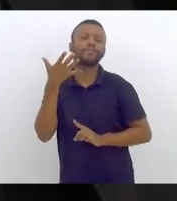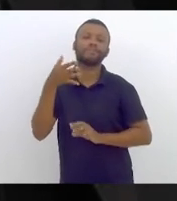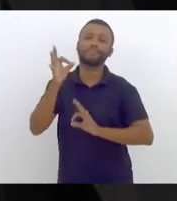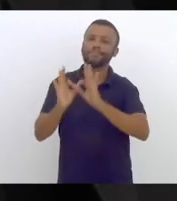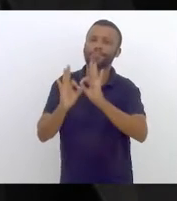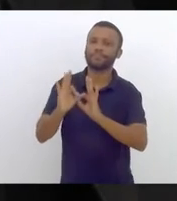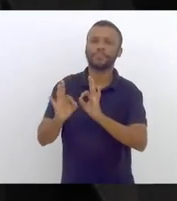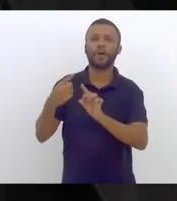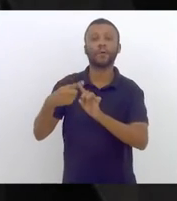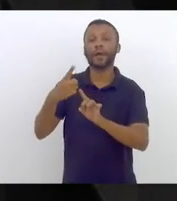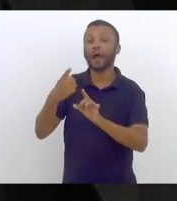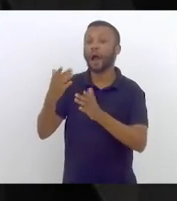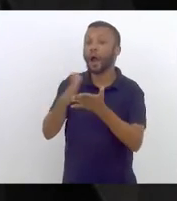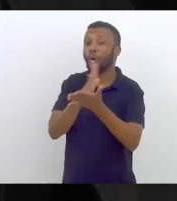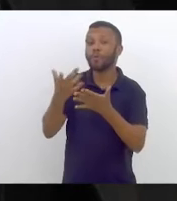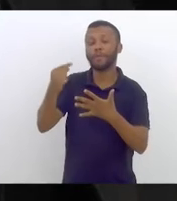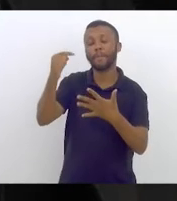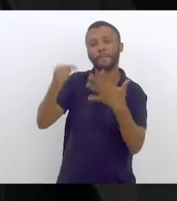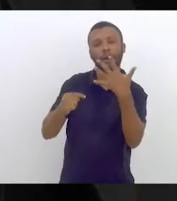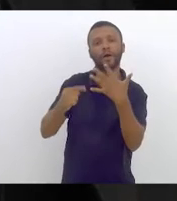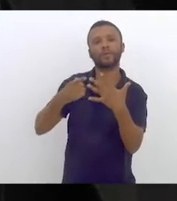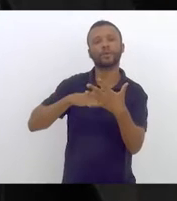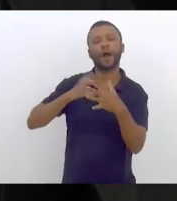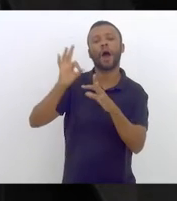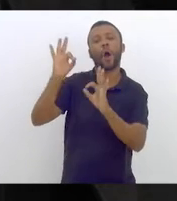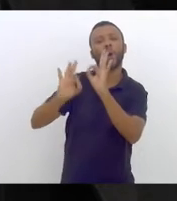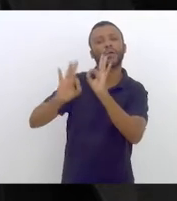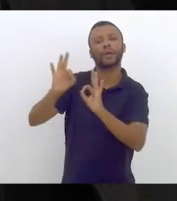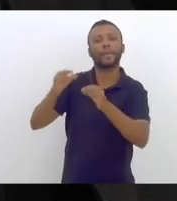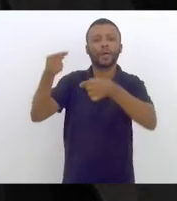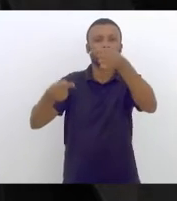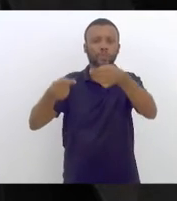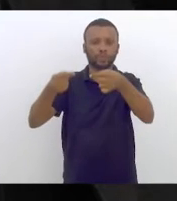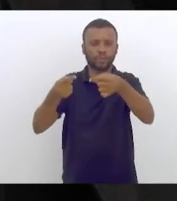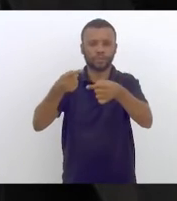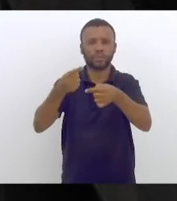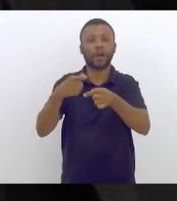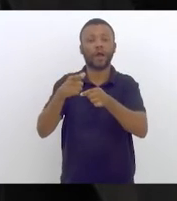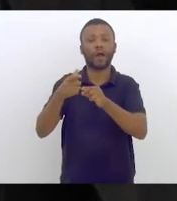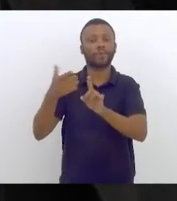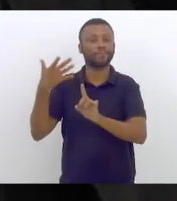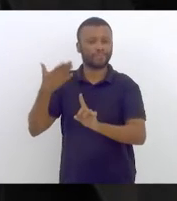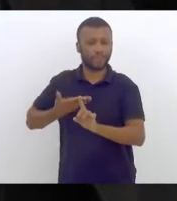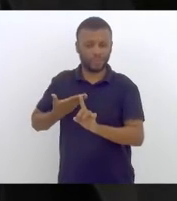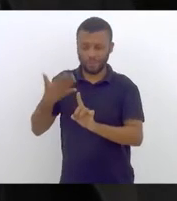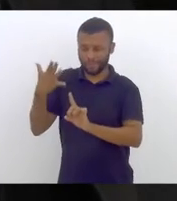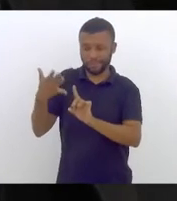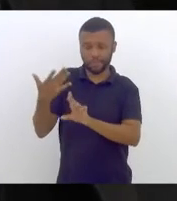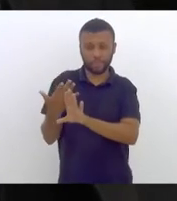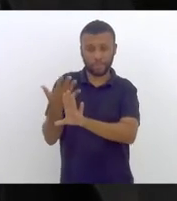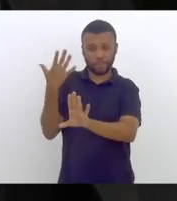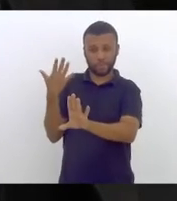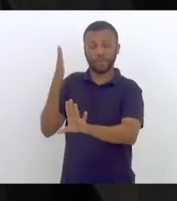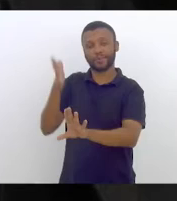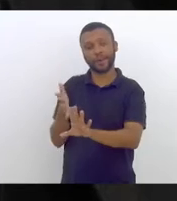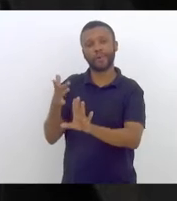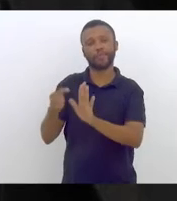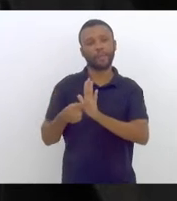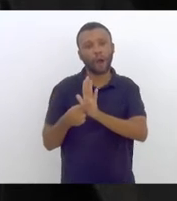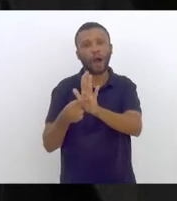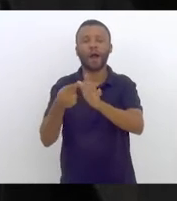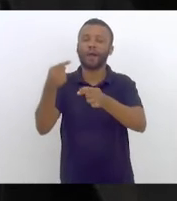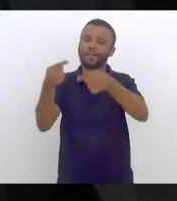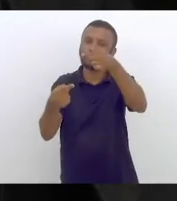que eu tinha separado para discutir já foram aqui introduzidos e debatidos por Luiz Paulo,